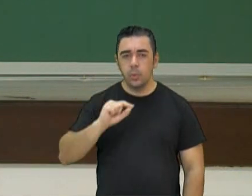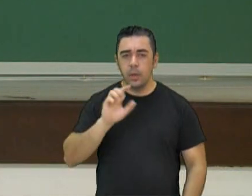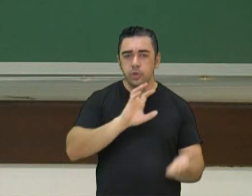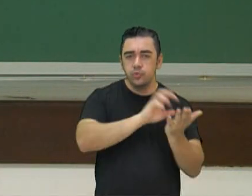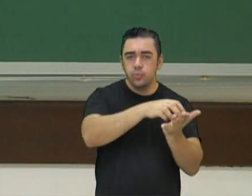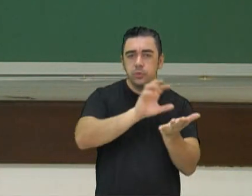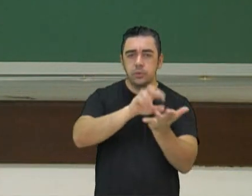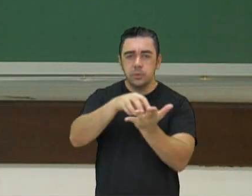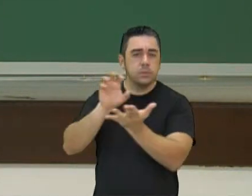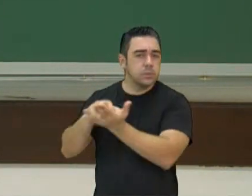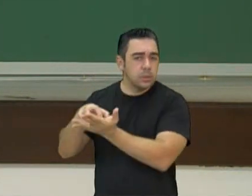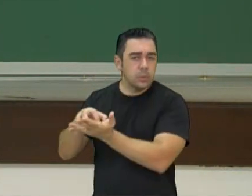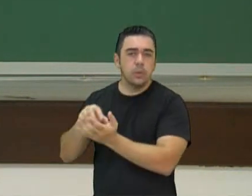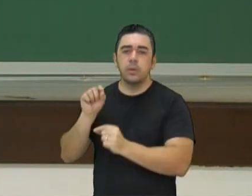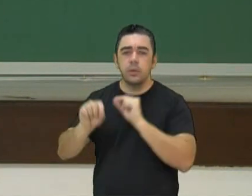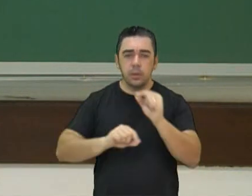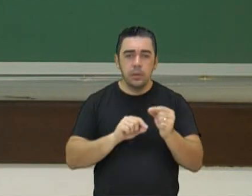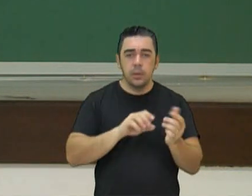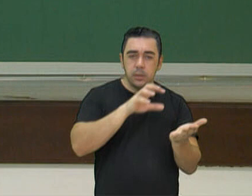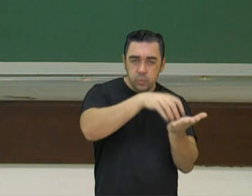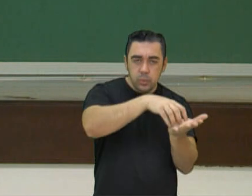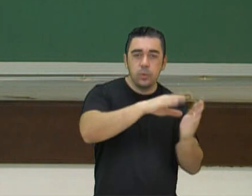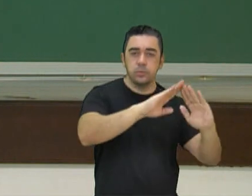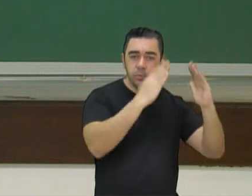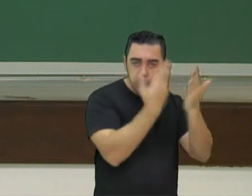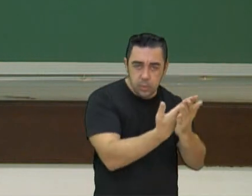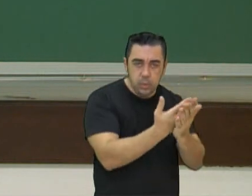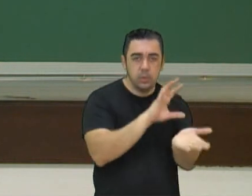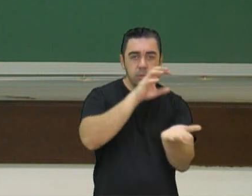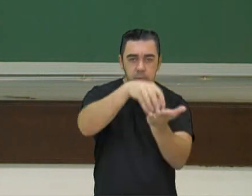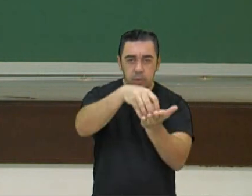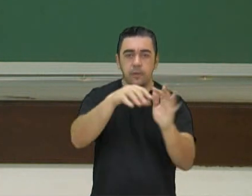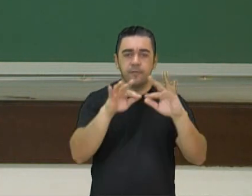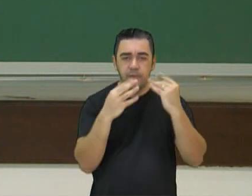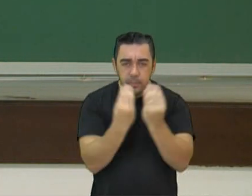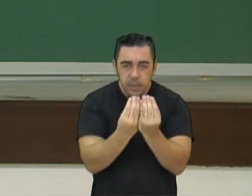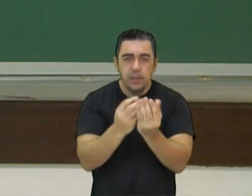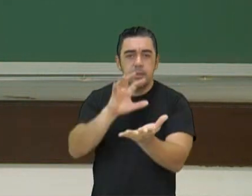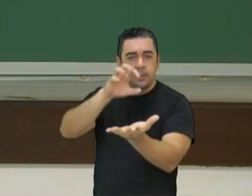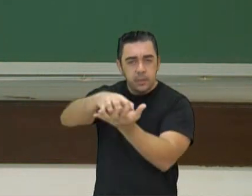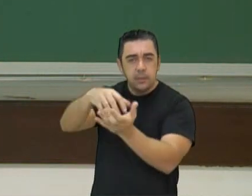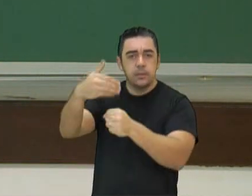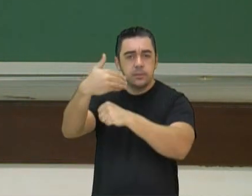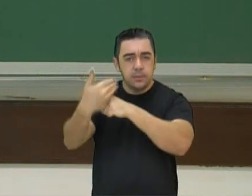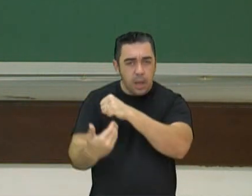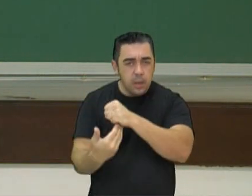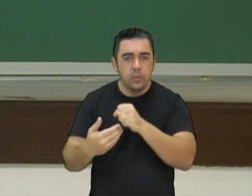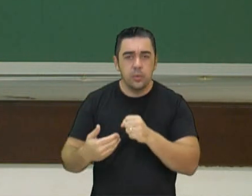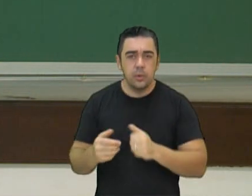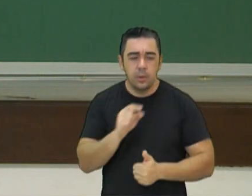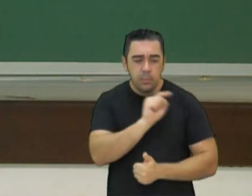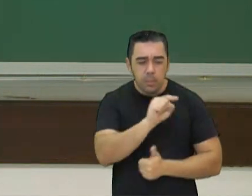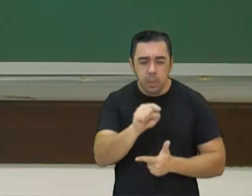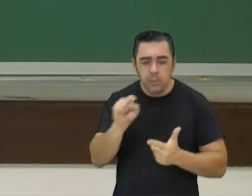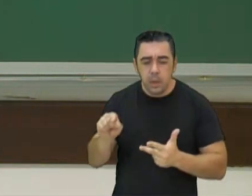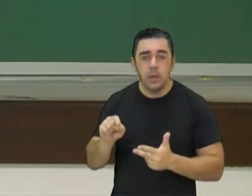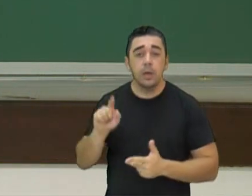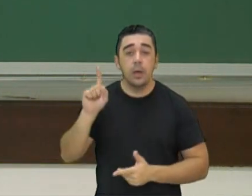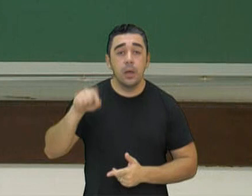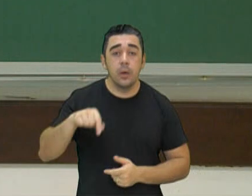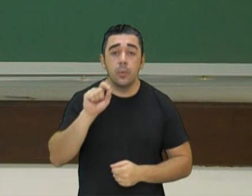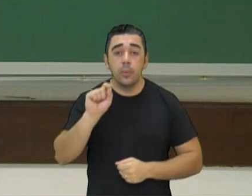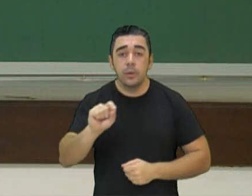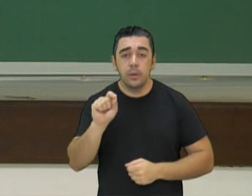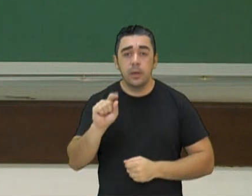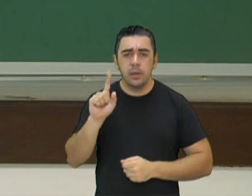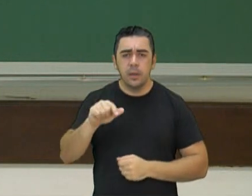instituições, né, que são as instituições como a escola, a família, o Estado, que vão determinar